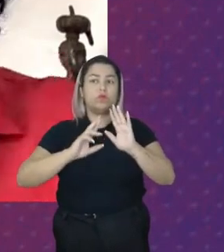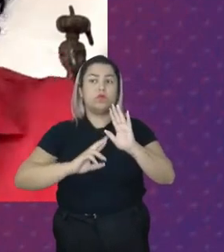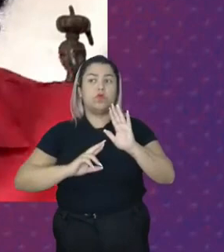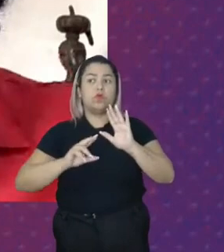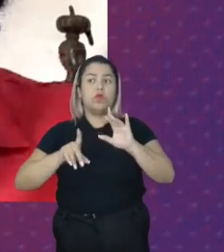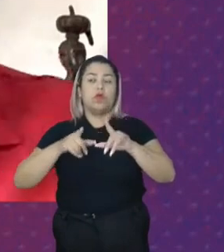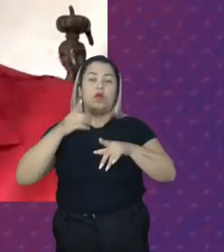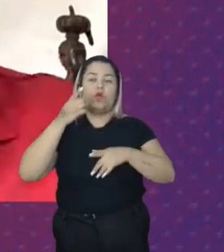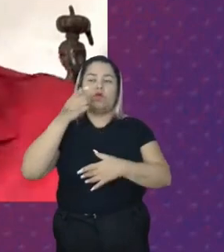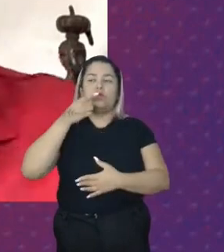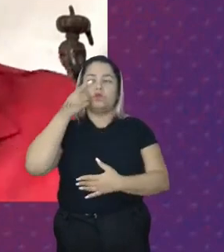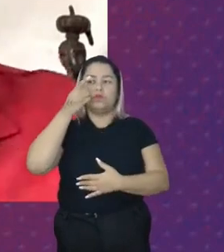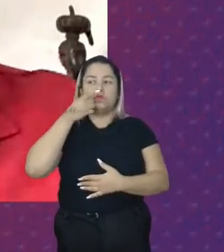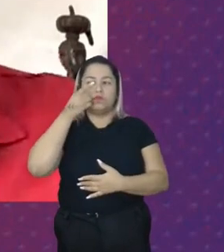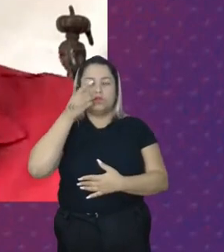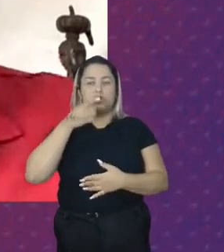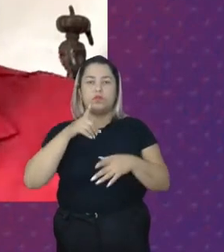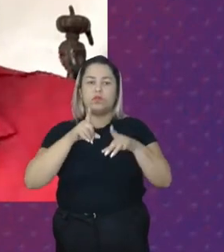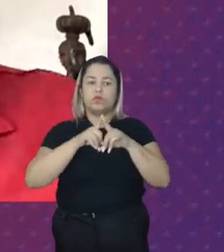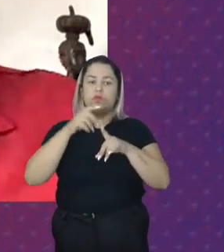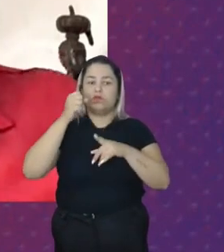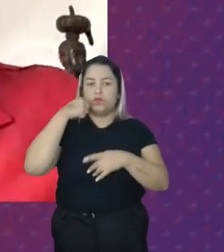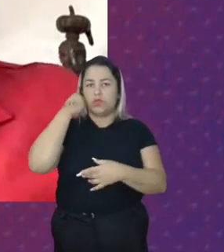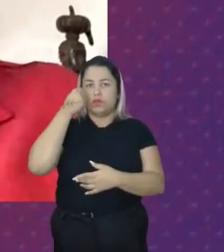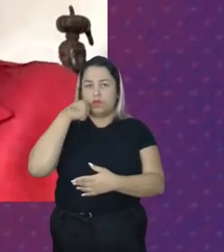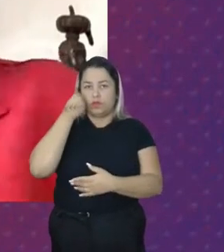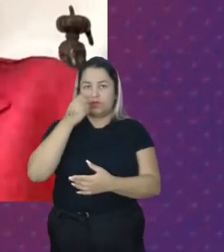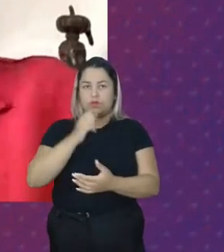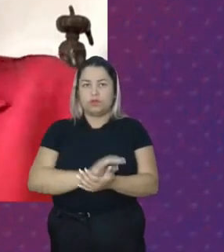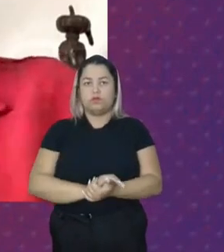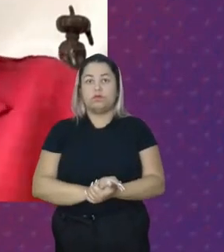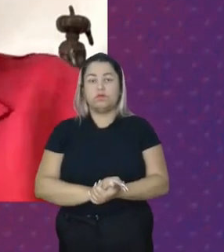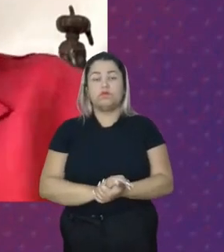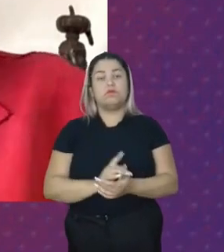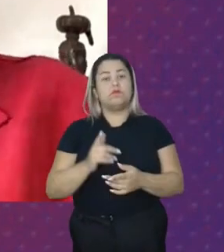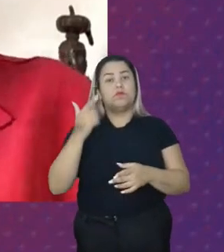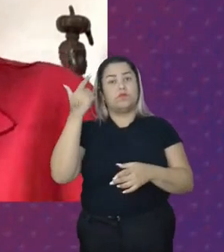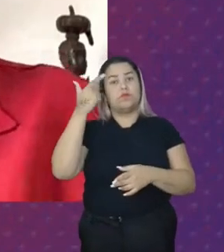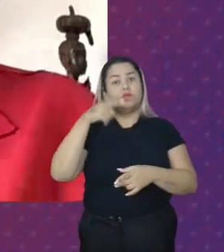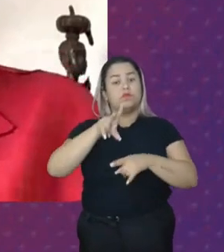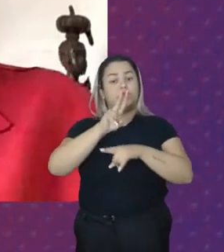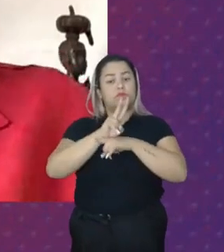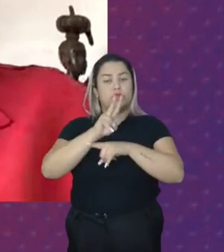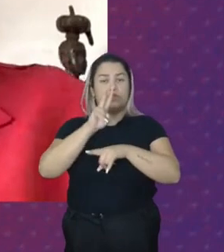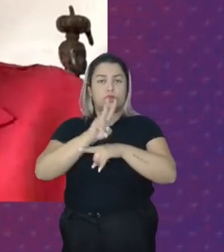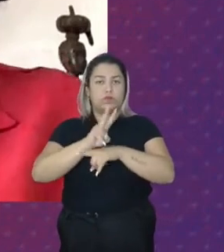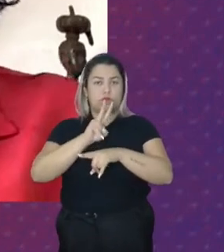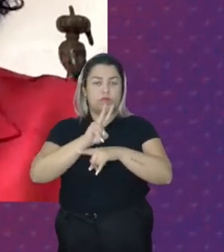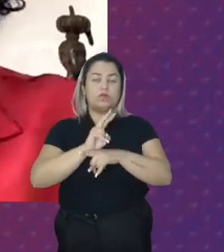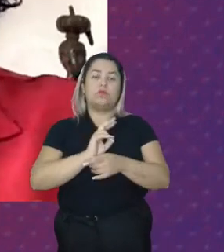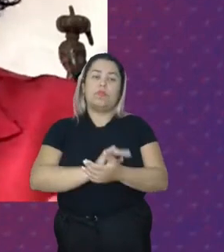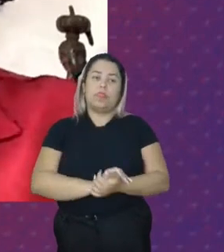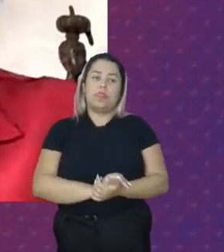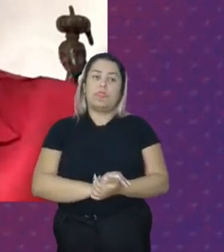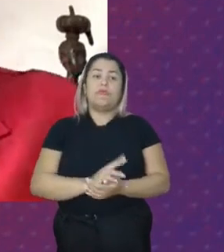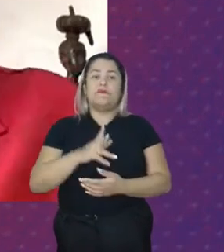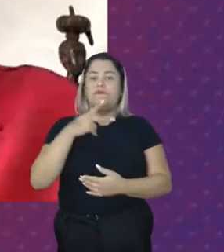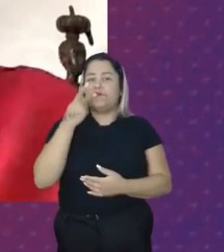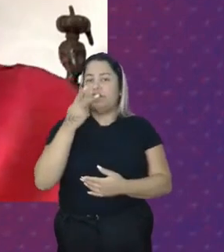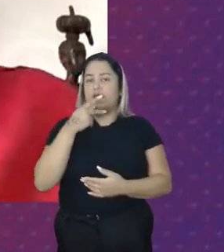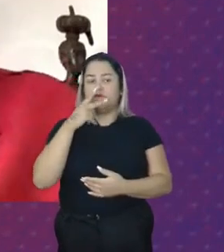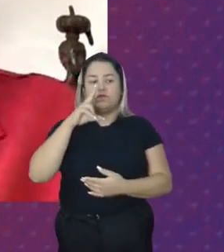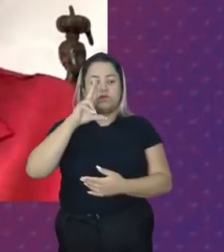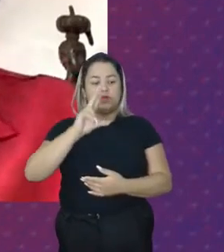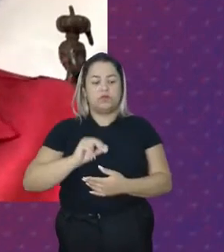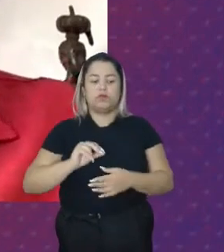Como deputados E até Como senadores Então Tentaram Um pouco Se proteger Disso E disseram Que eles Não eram